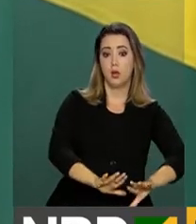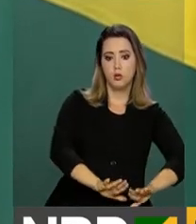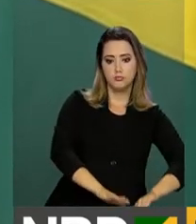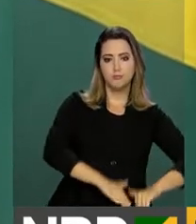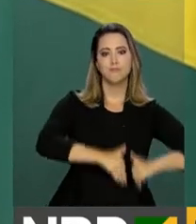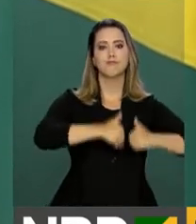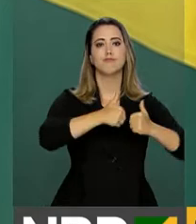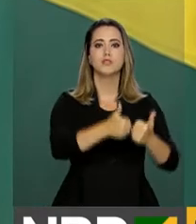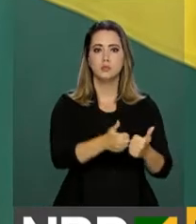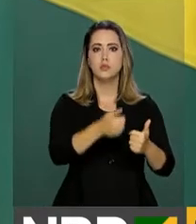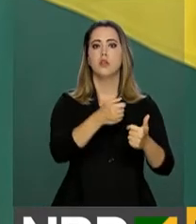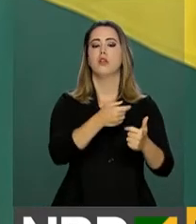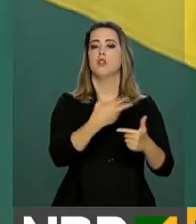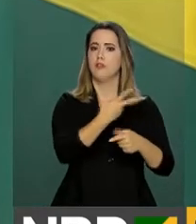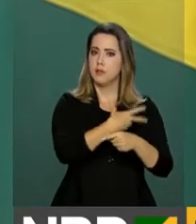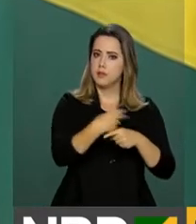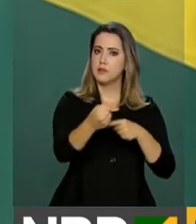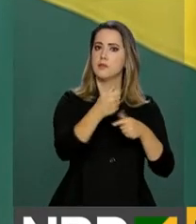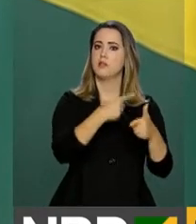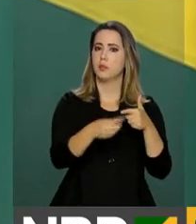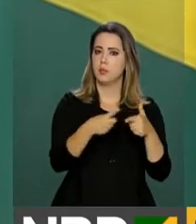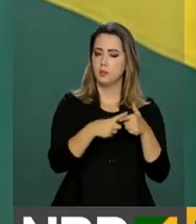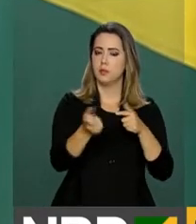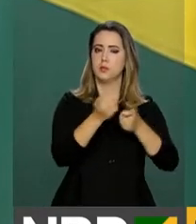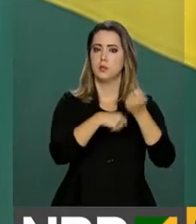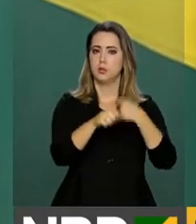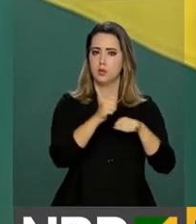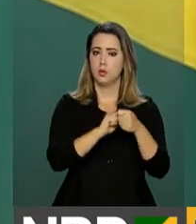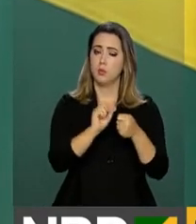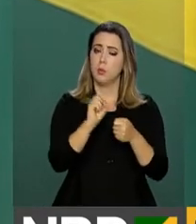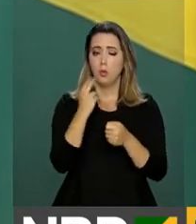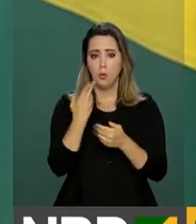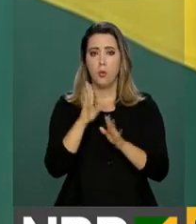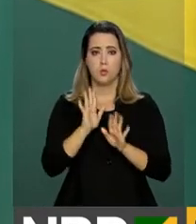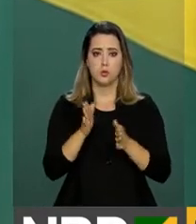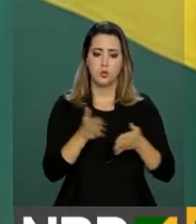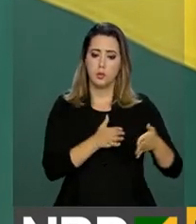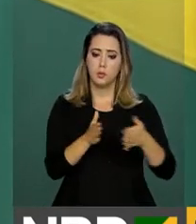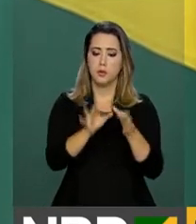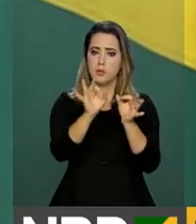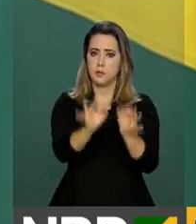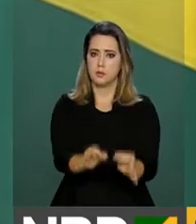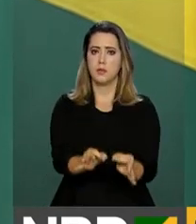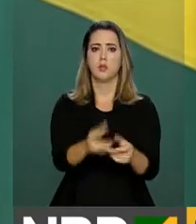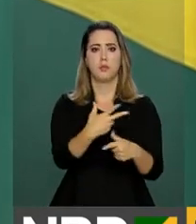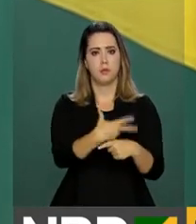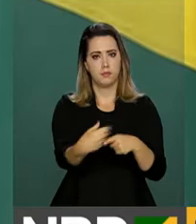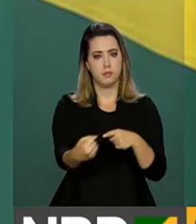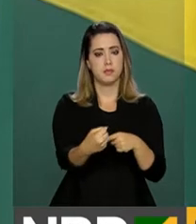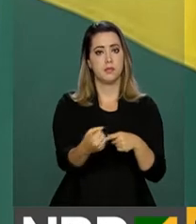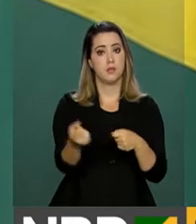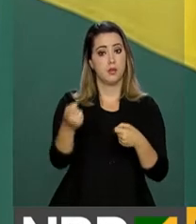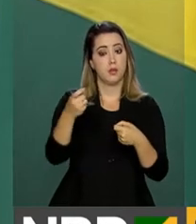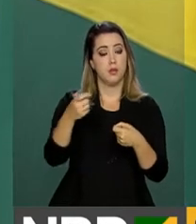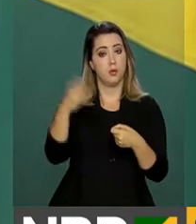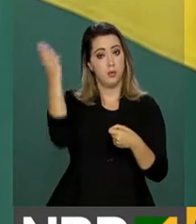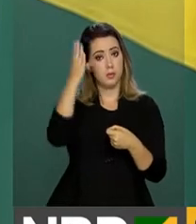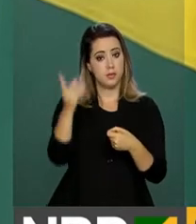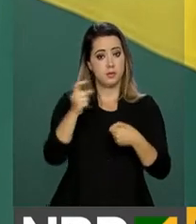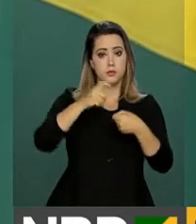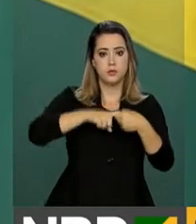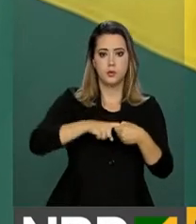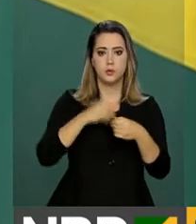ou pelo menos bem encaminhada a solução da recessão o brasil voltou não é